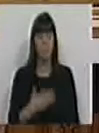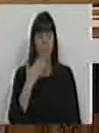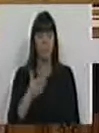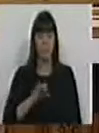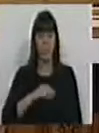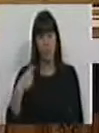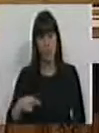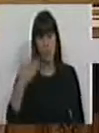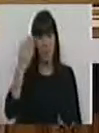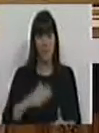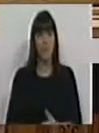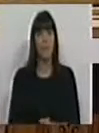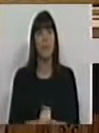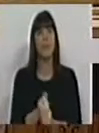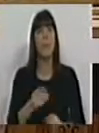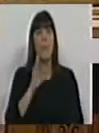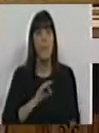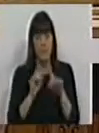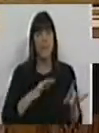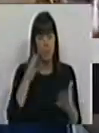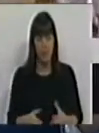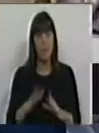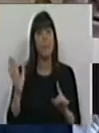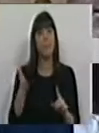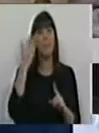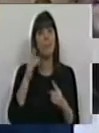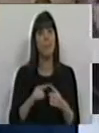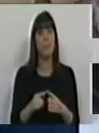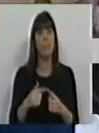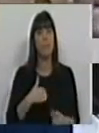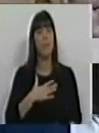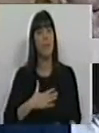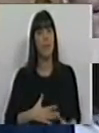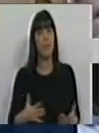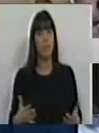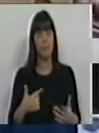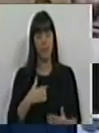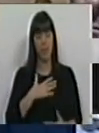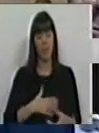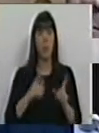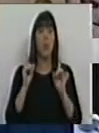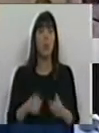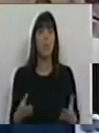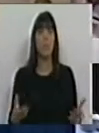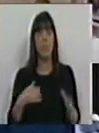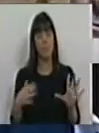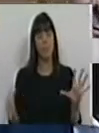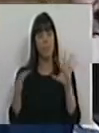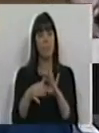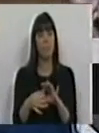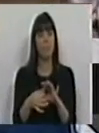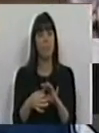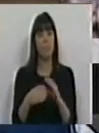Muito obrigado, Sr. Presidente. Senhores deputados, senhores, em primeiro lugar, queríamos começar por nos